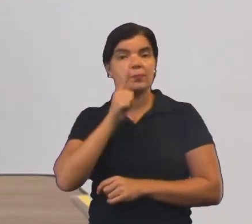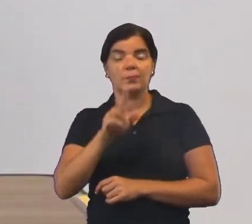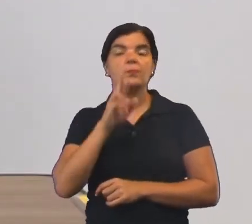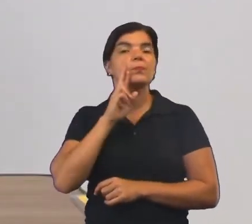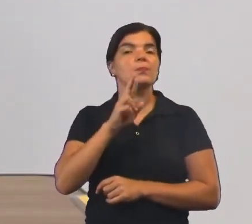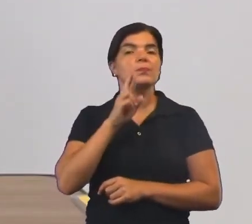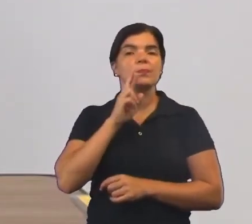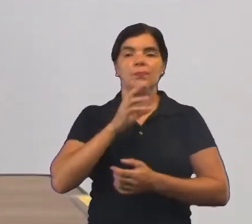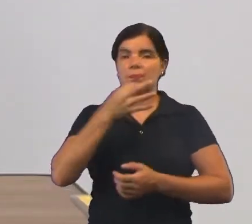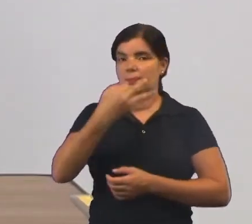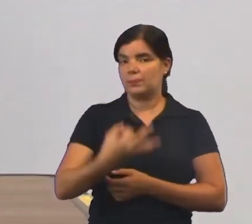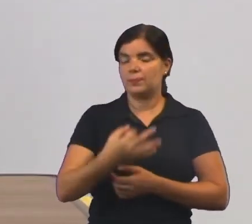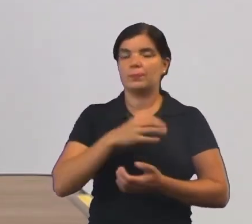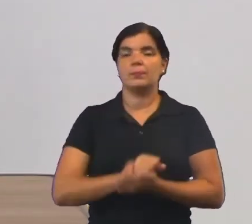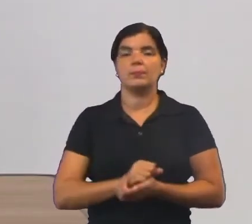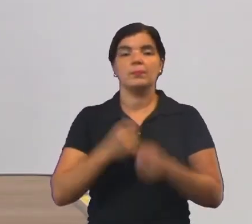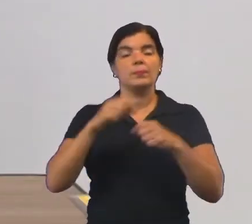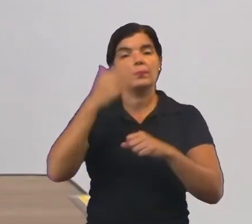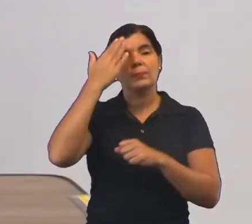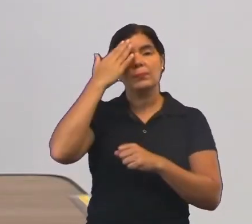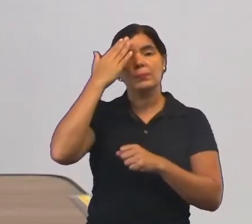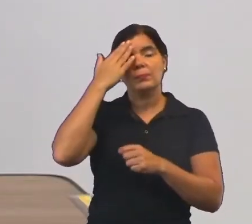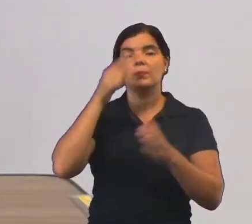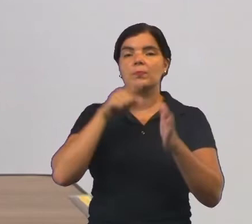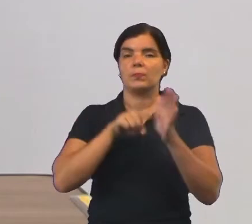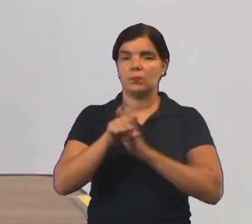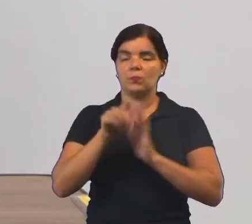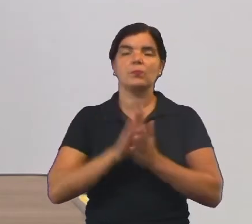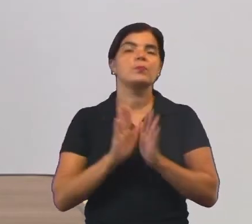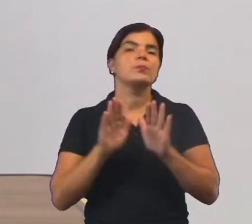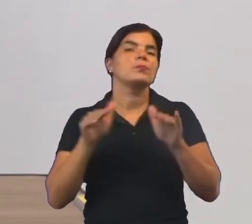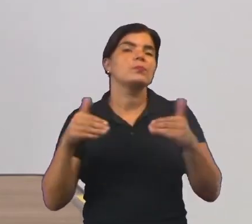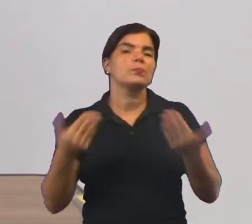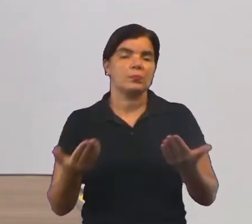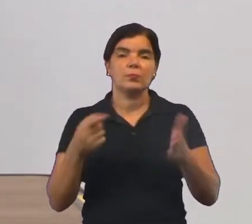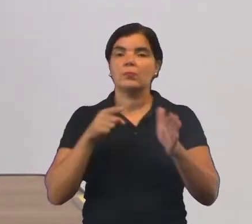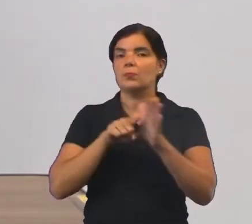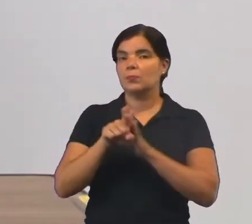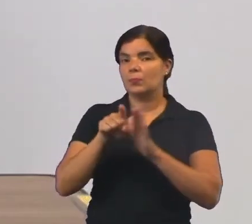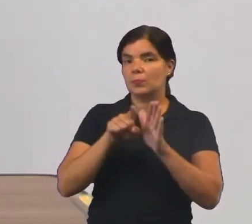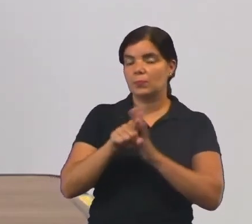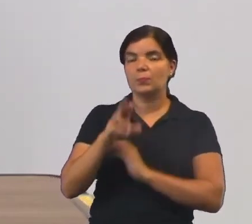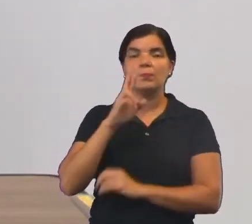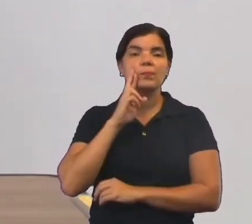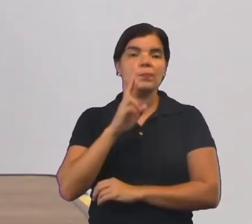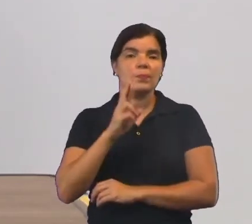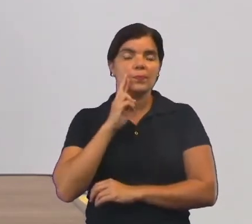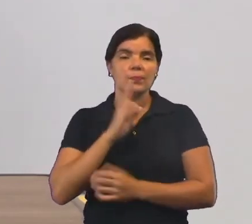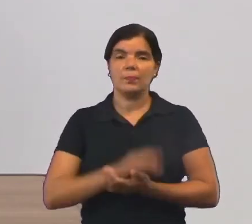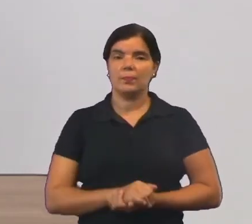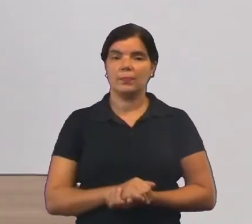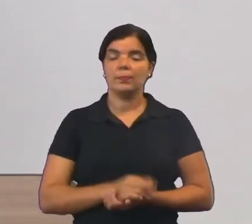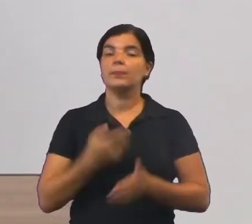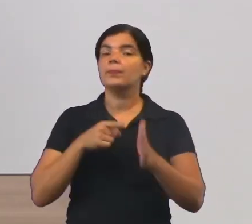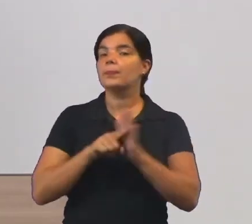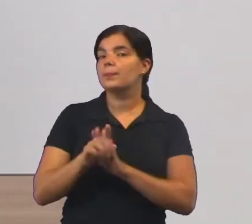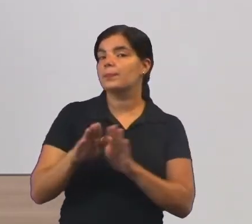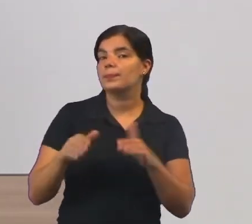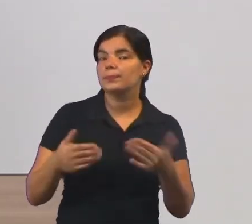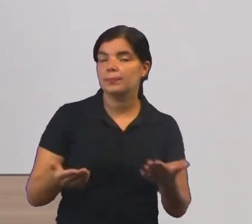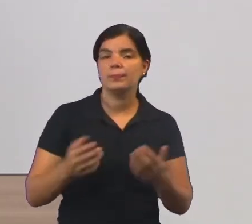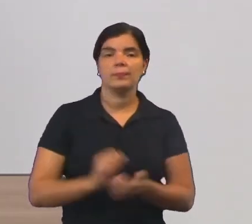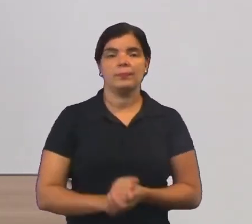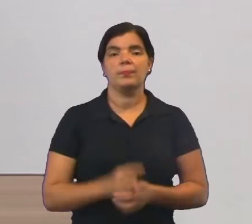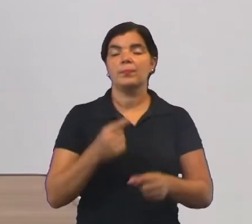acertar a resposta? Você tem que entender a pergunta. Qual é a questão que eu preciso resolver? E aí a pergunta